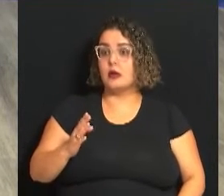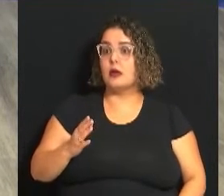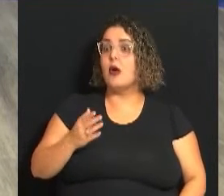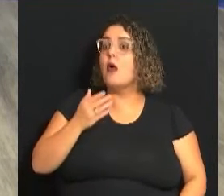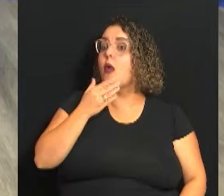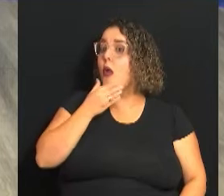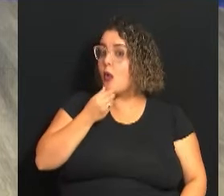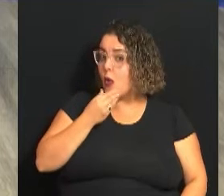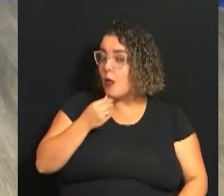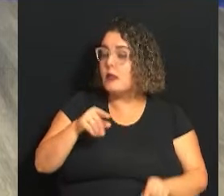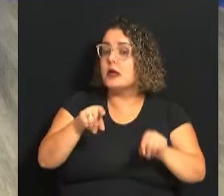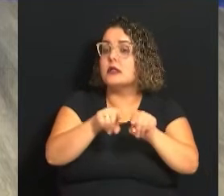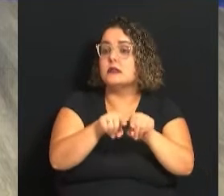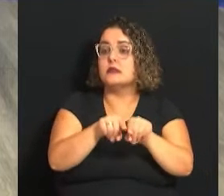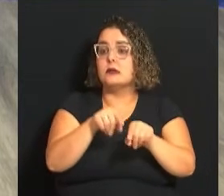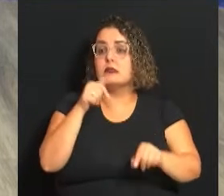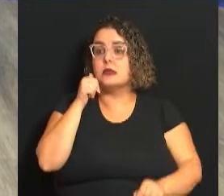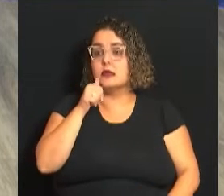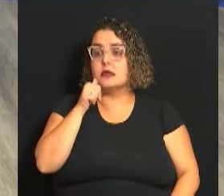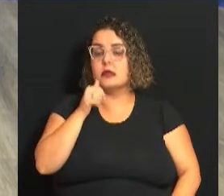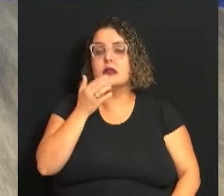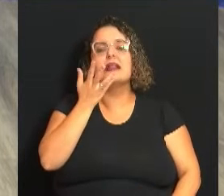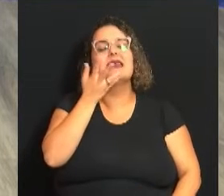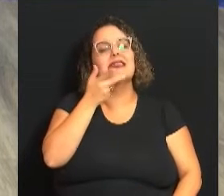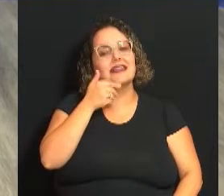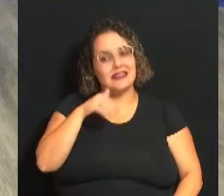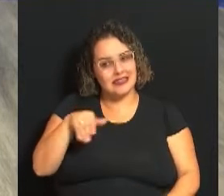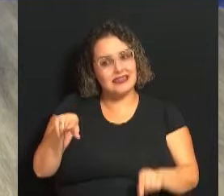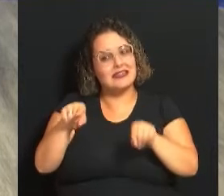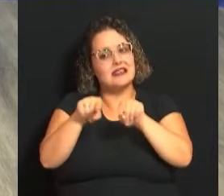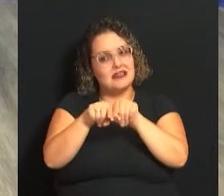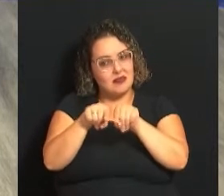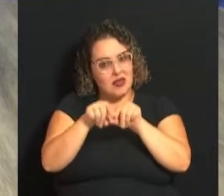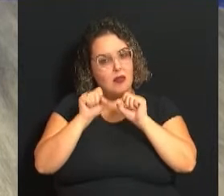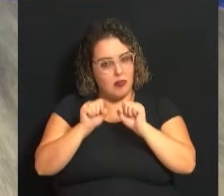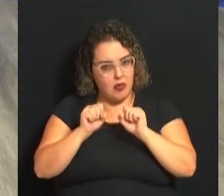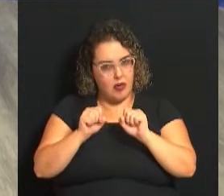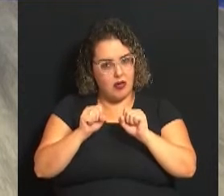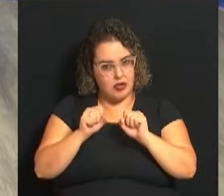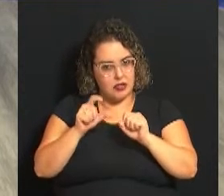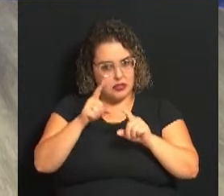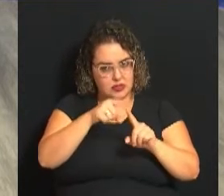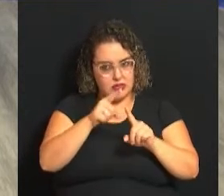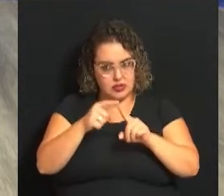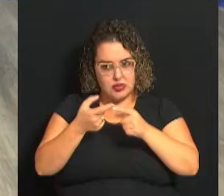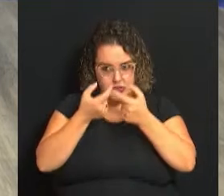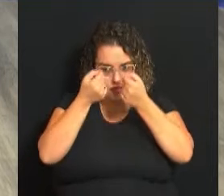quanto mulheres. Crianças também podem ter esse tipo de tumor?